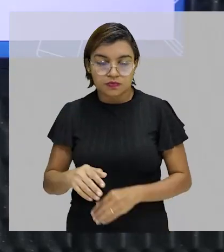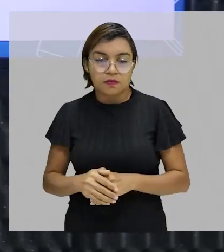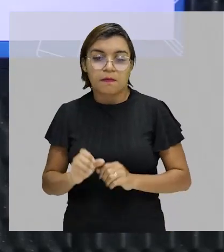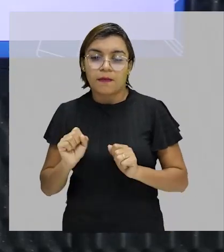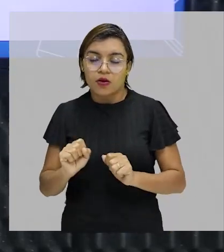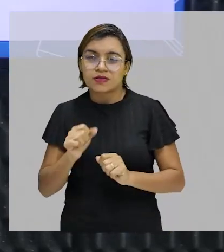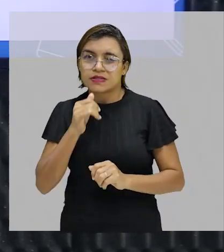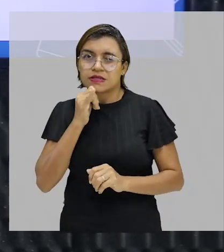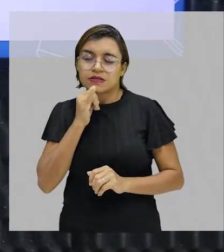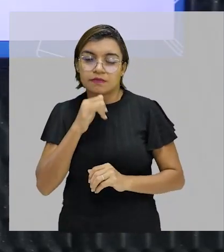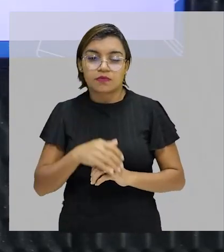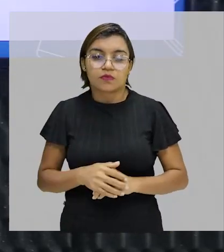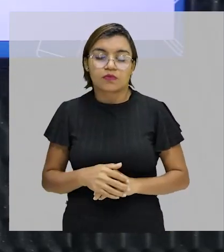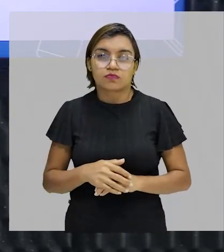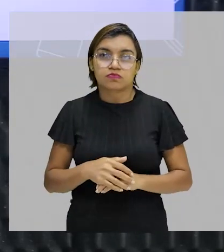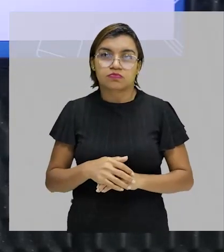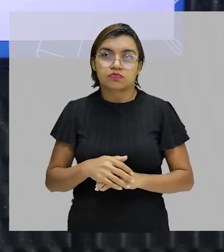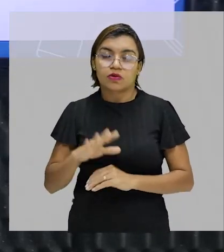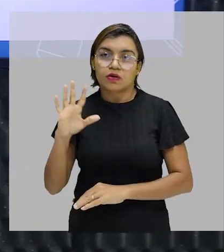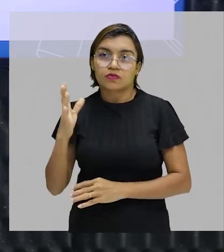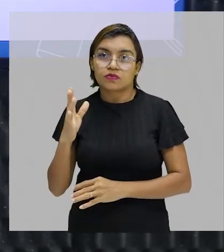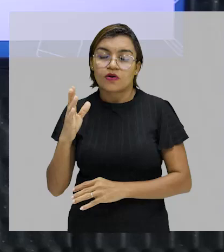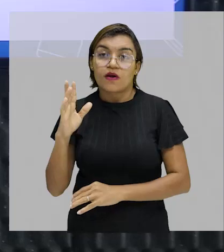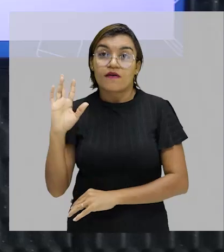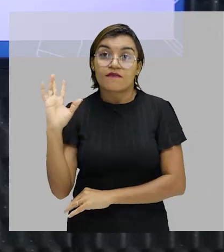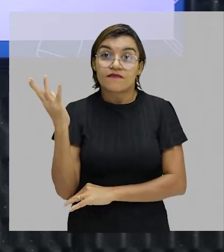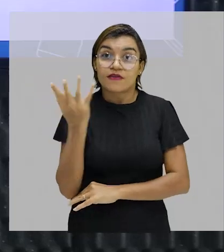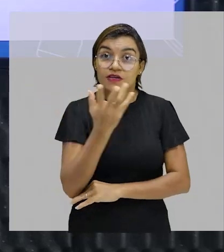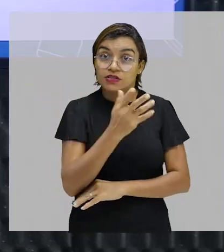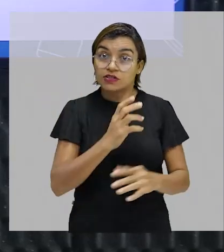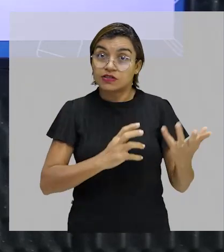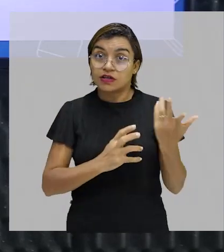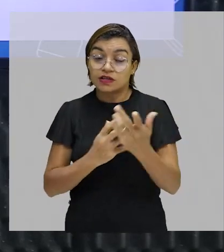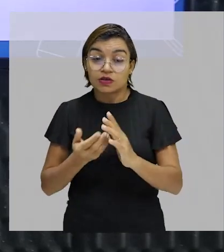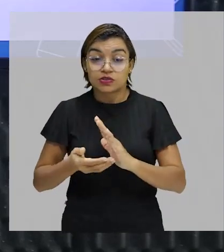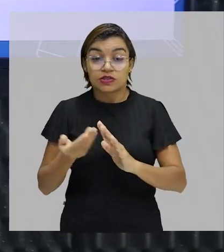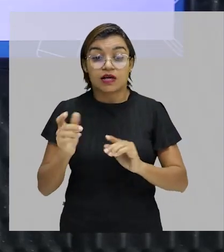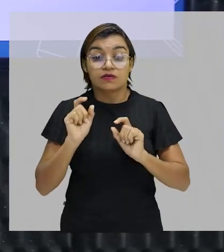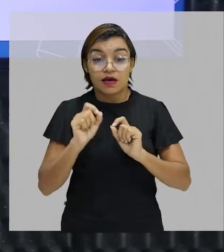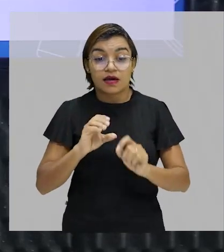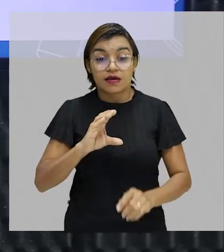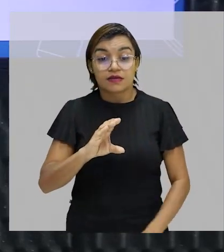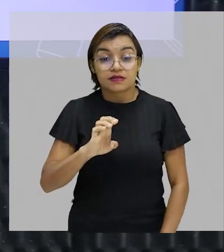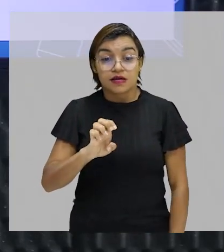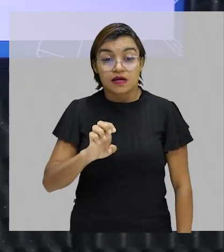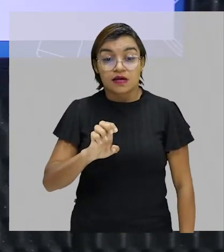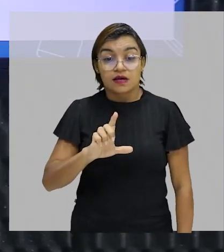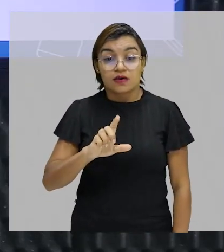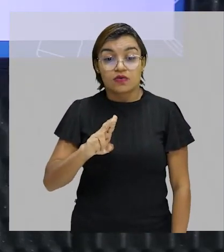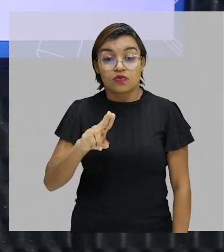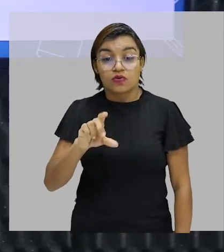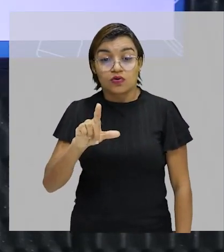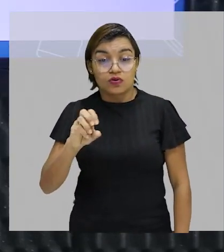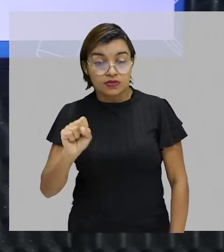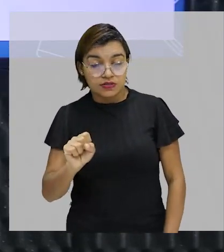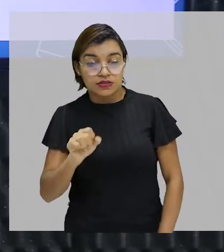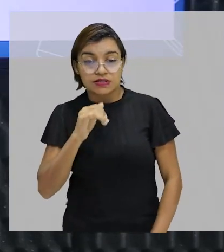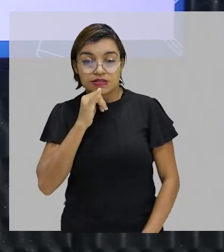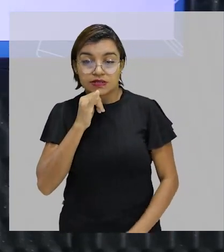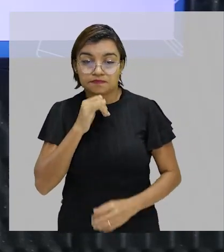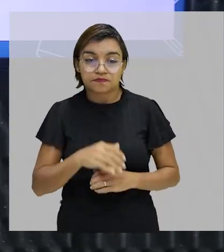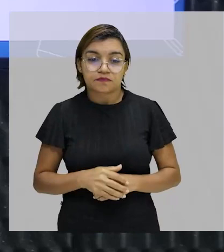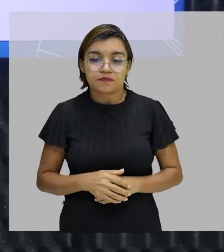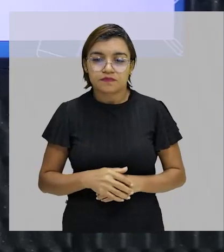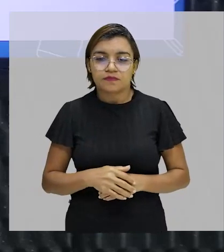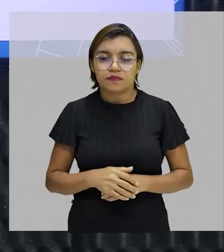extraído de vegetais é justamente a celulose, certo? Então, a gente tem que gravar polímeros naturais, o látex,